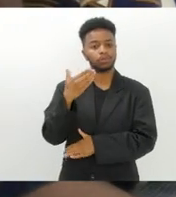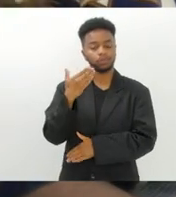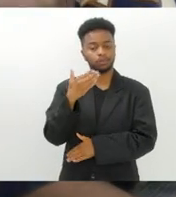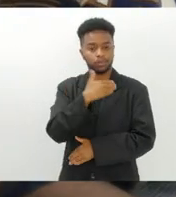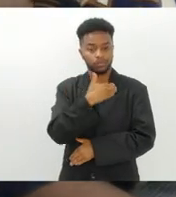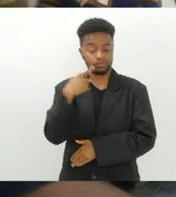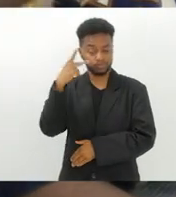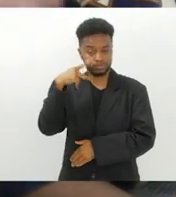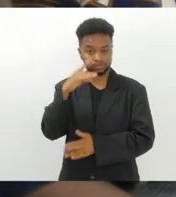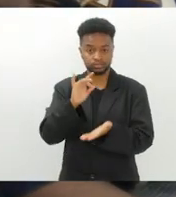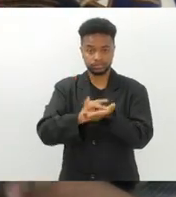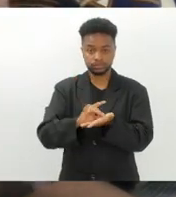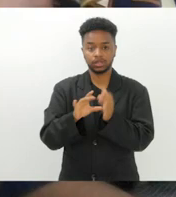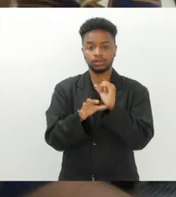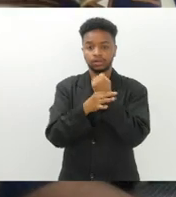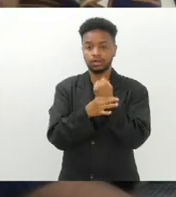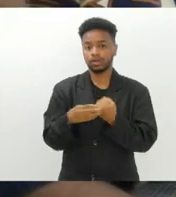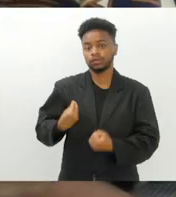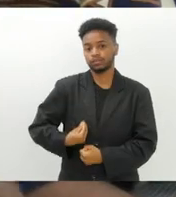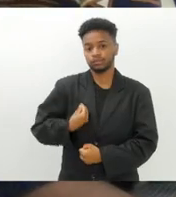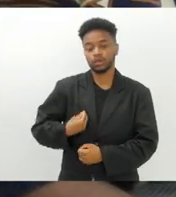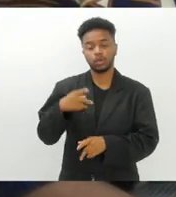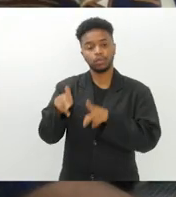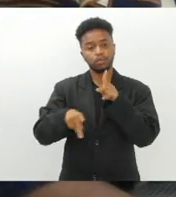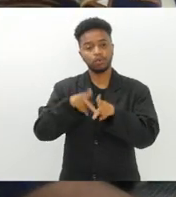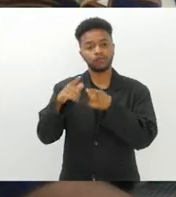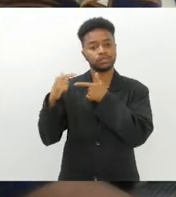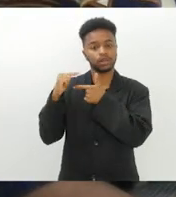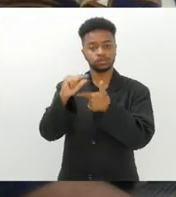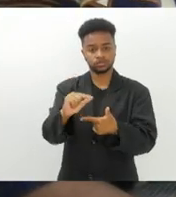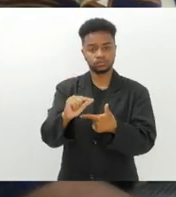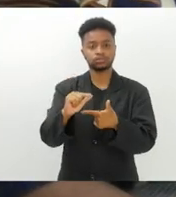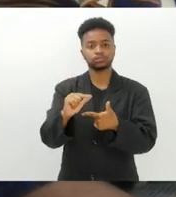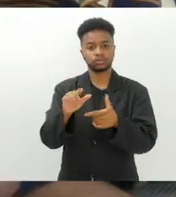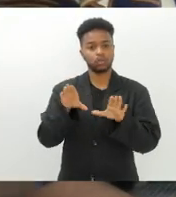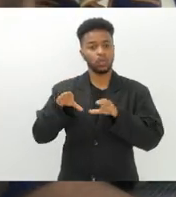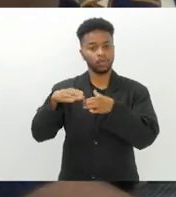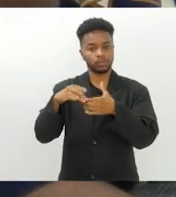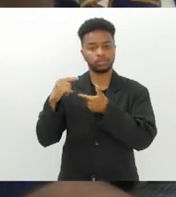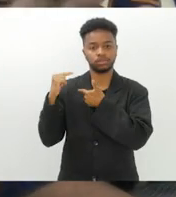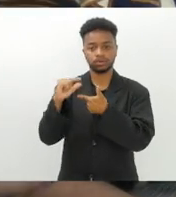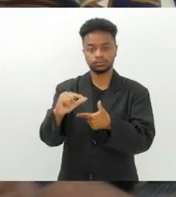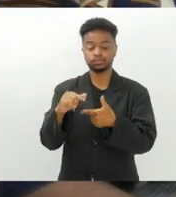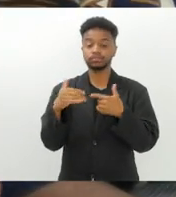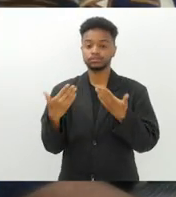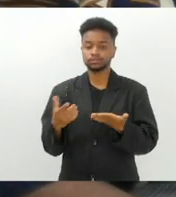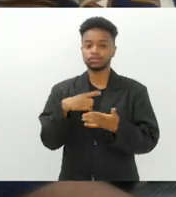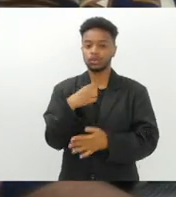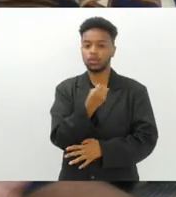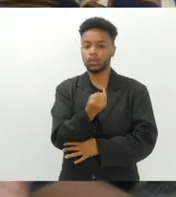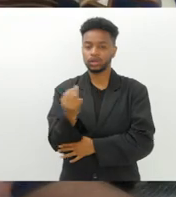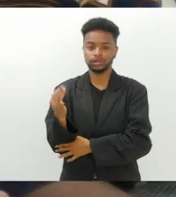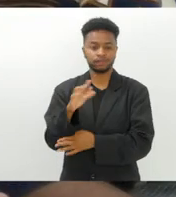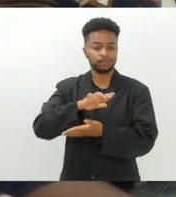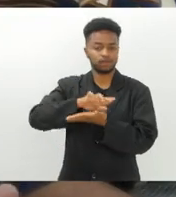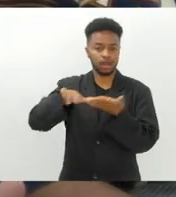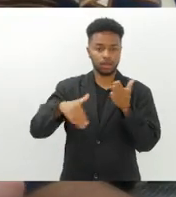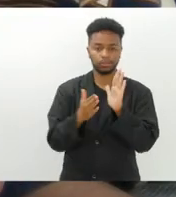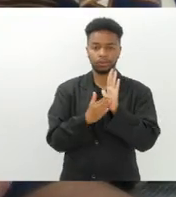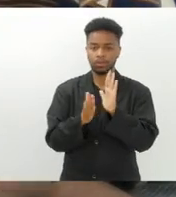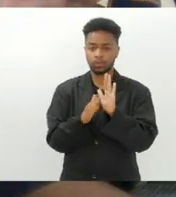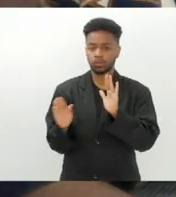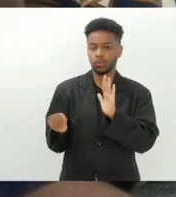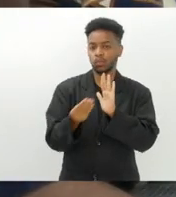vá valorizar e garantir a existência dos povos e comunidades tradicionais. E, entre as inúmeras propostas que foram colocadas lá